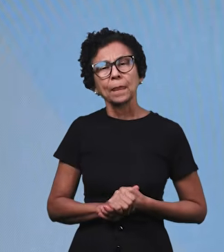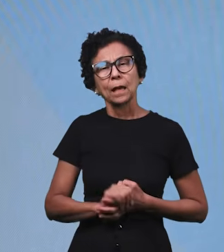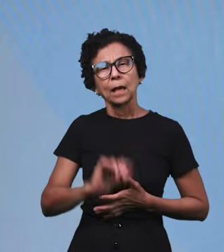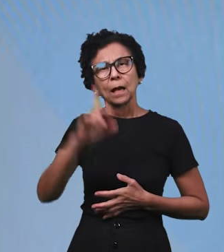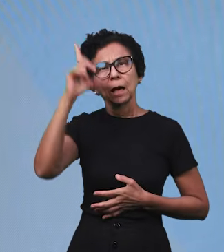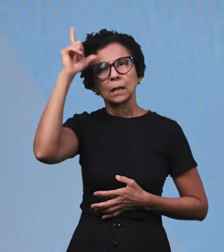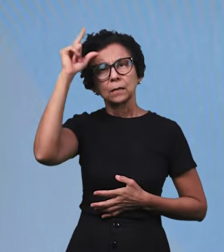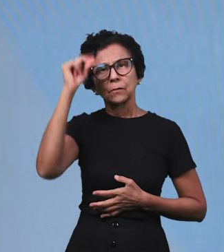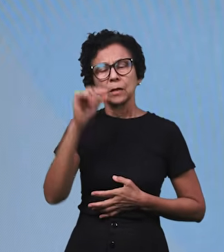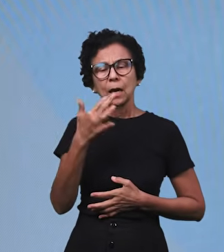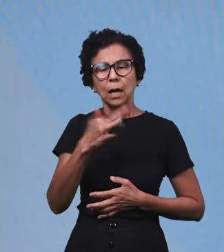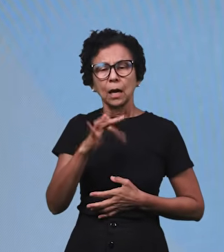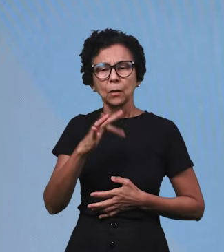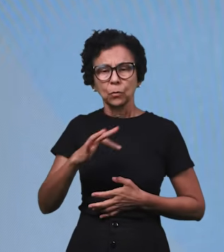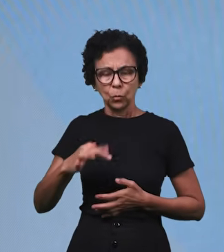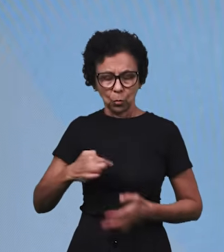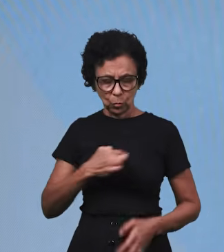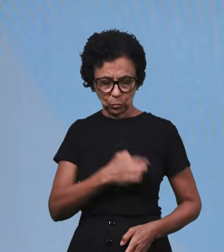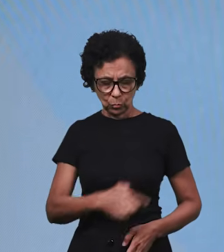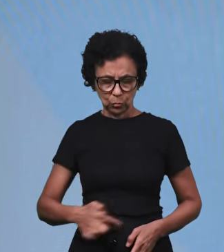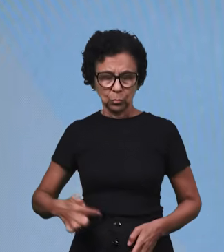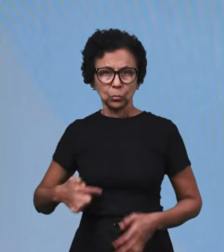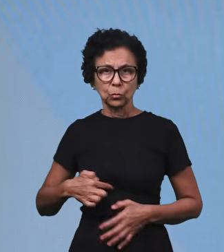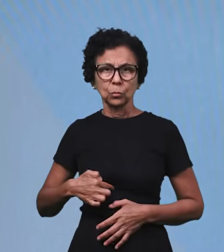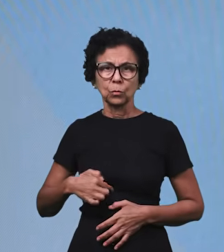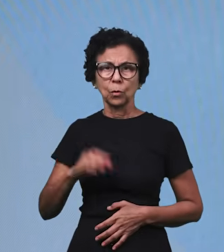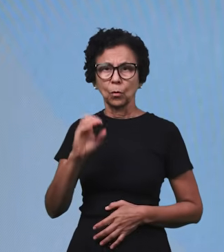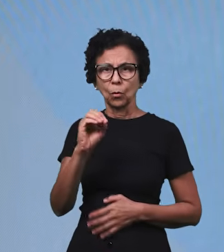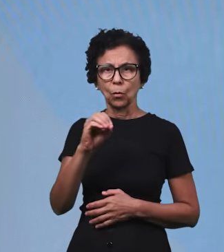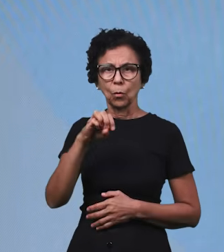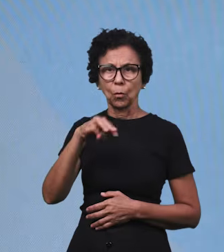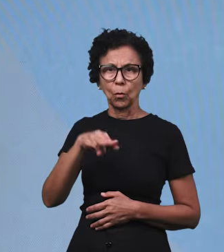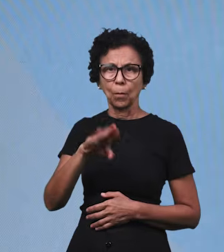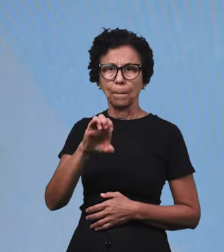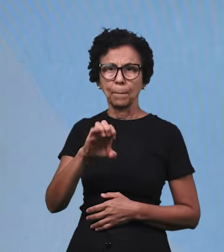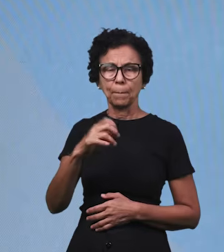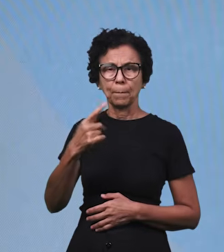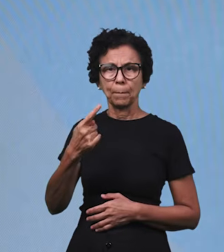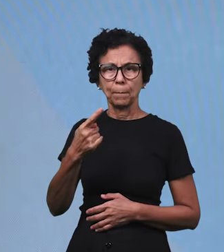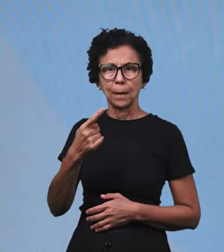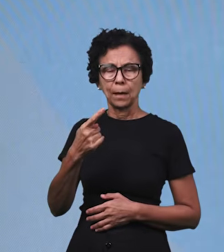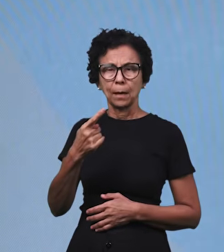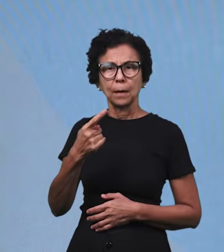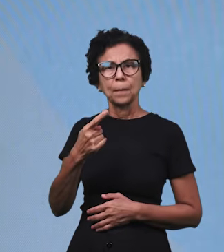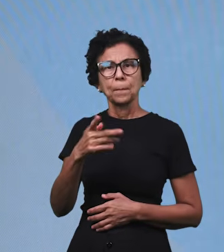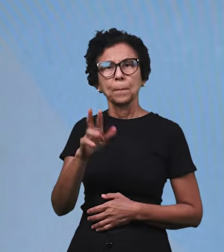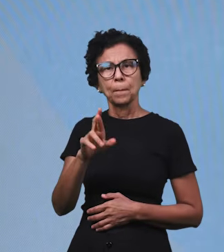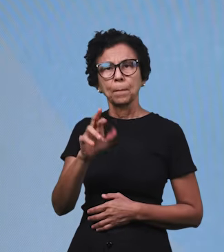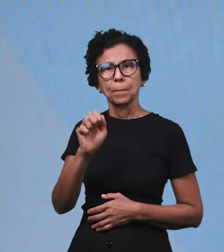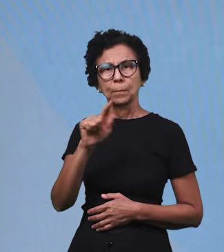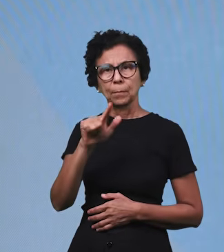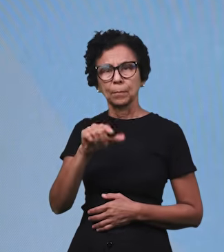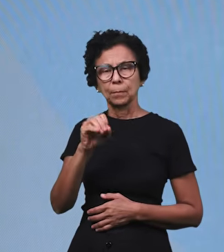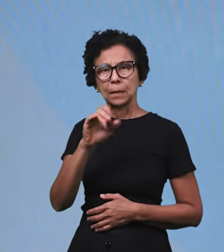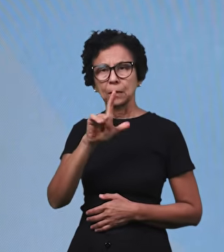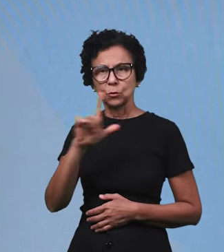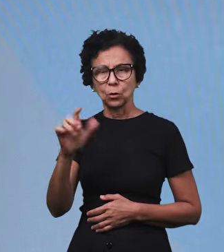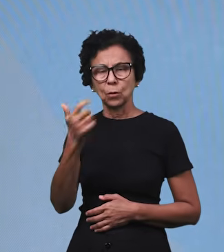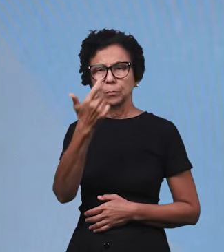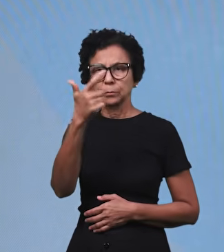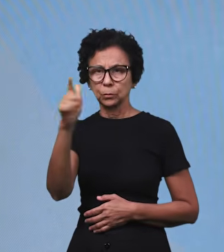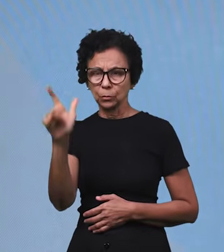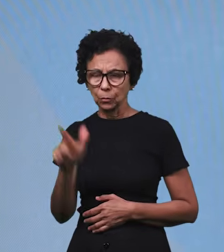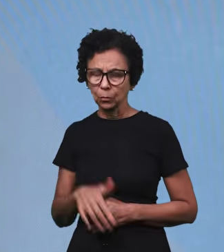para aliviar a dor de estômago, né? Classe dos omeprazol, lansoprazol, são medicamentos excelentes, eles têm que